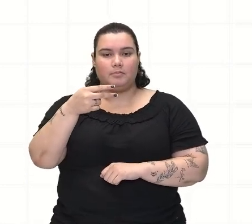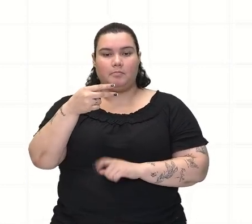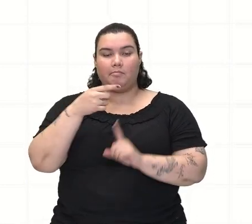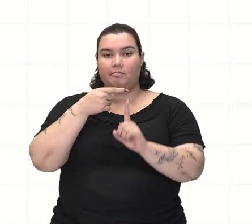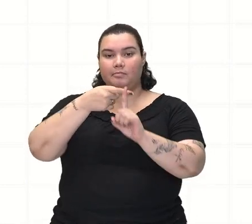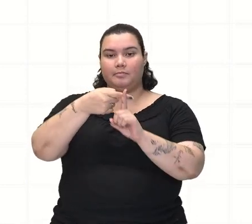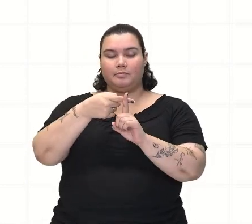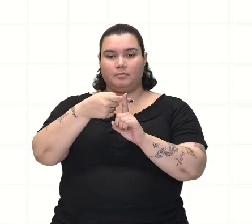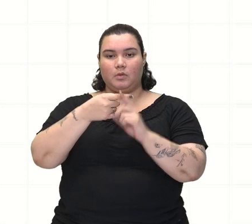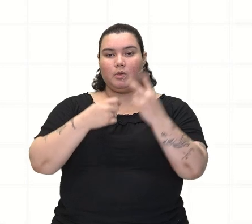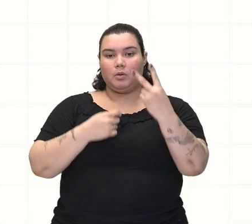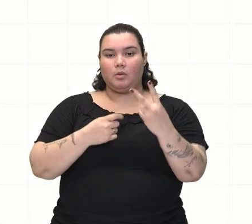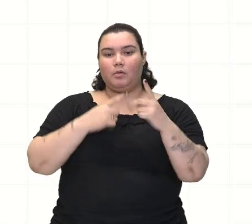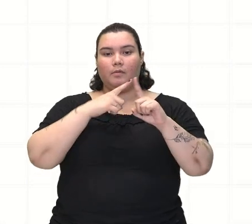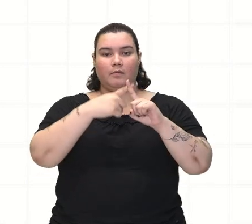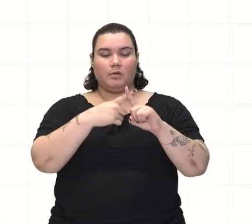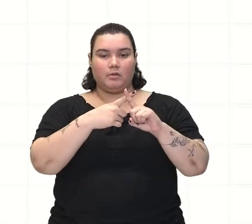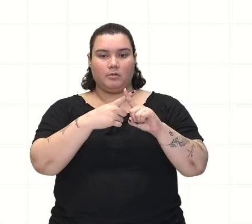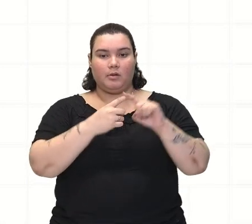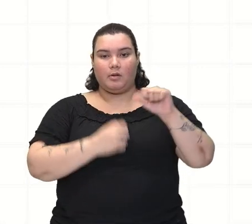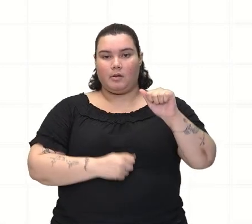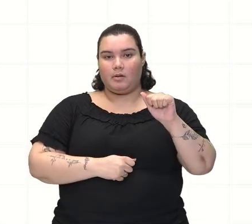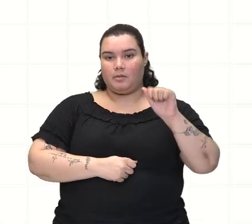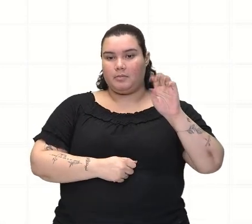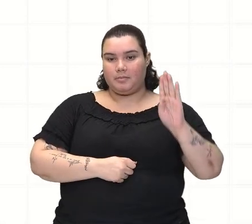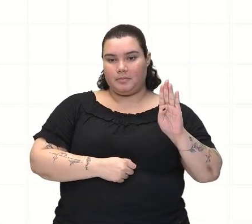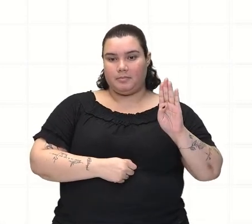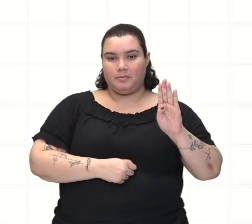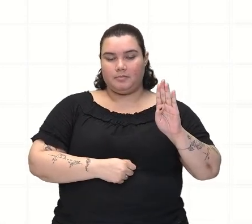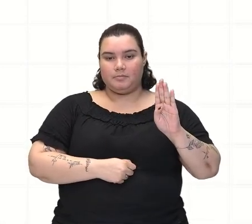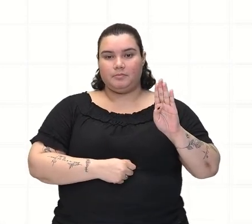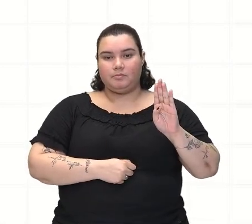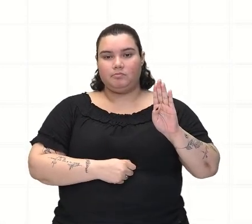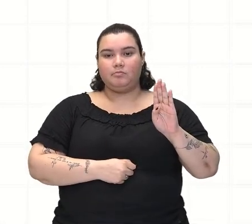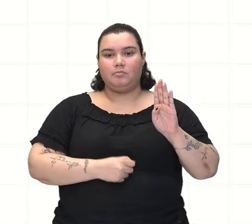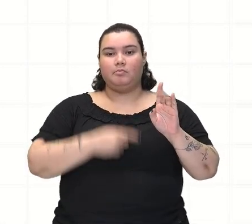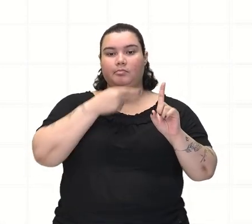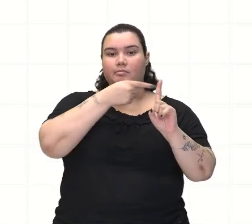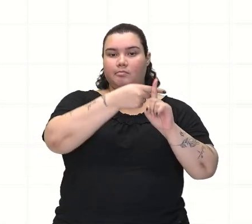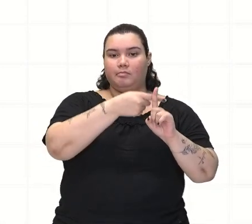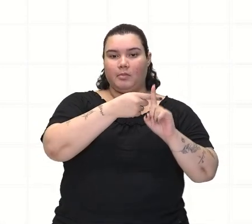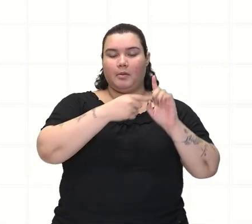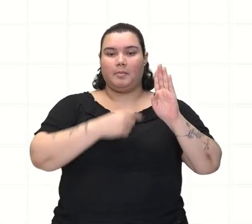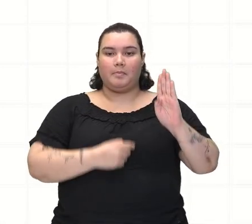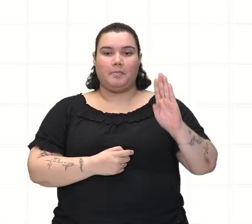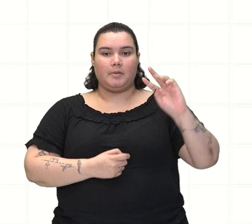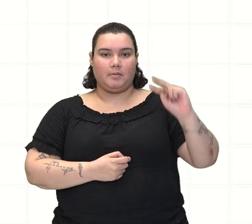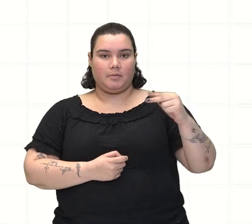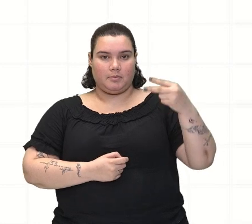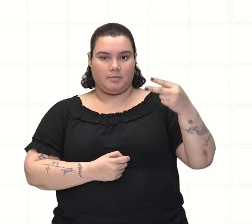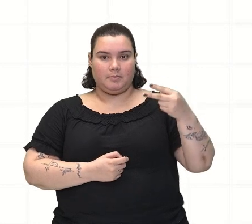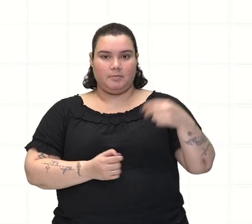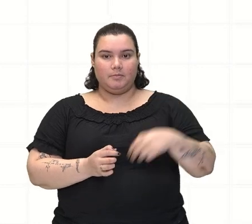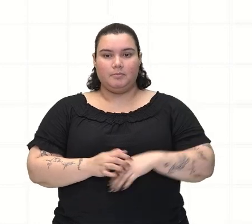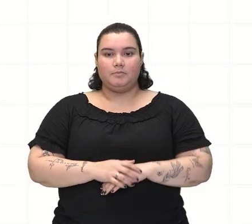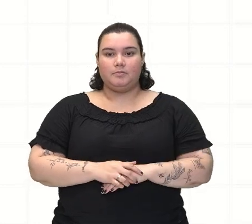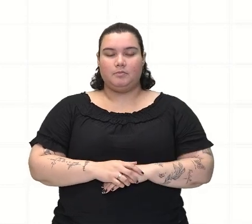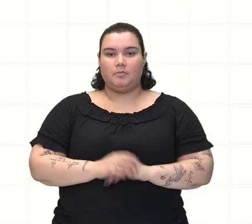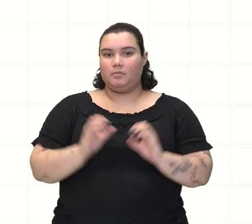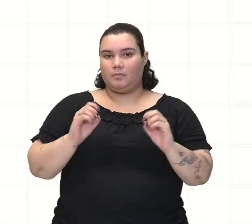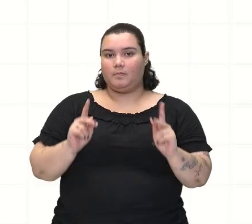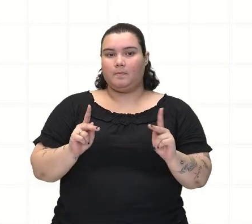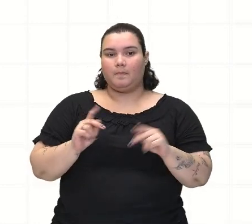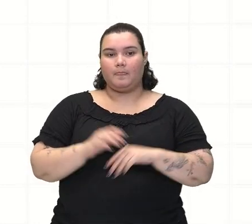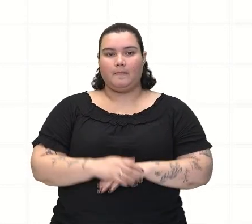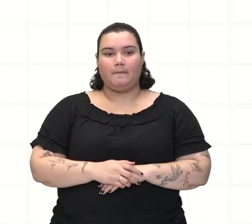mais 2 vezes o primeiro vezes o segundo mais o quadrado do segundo. Beleza?